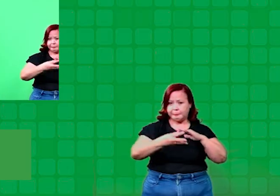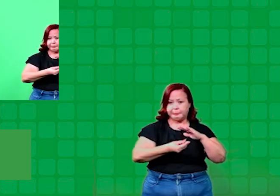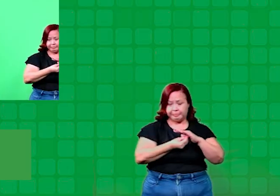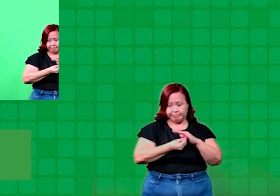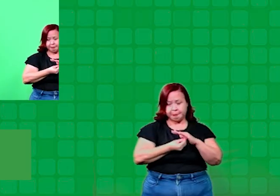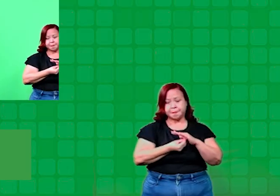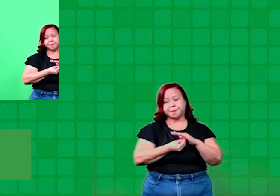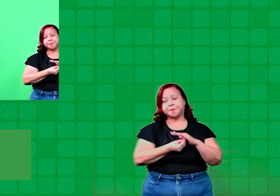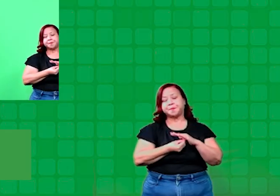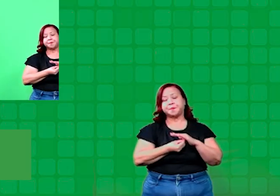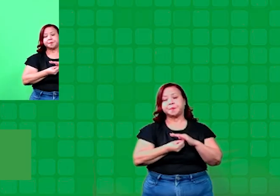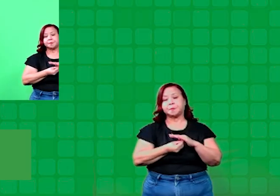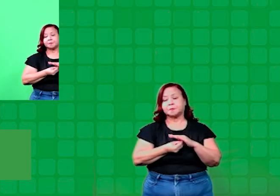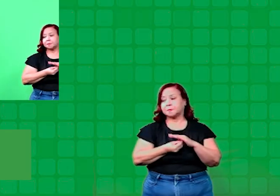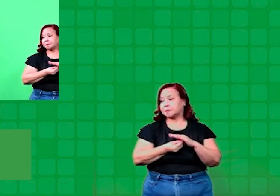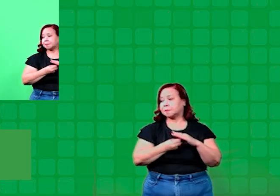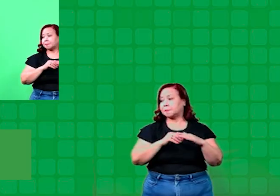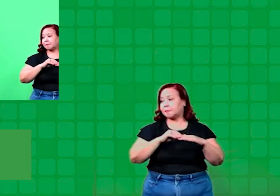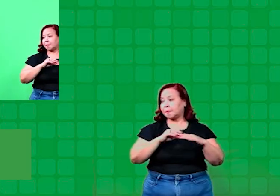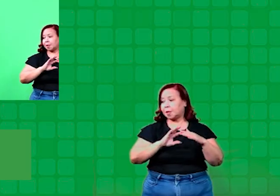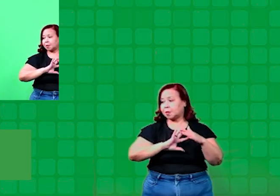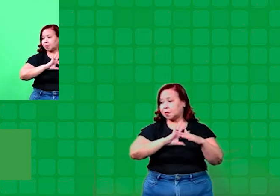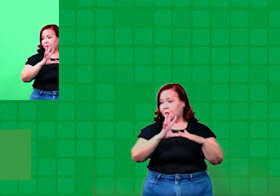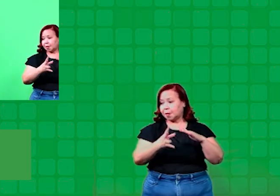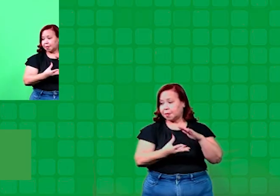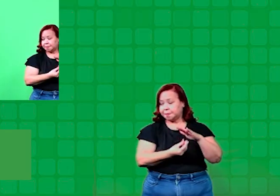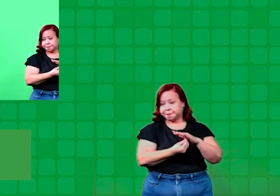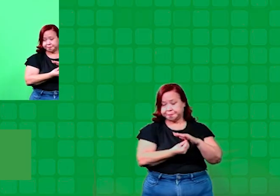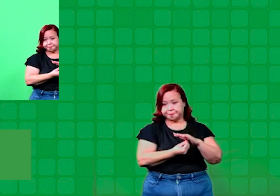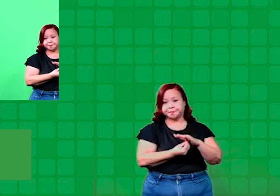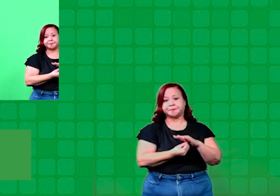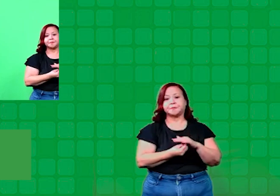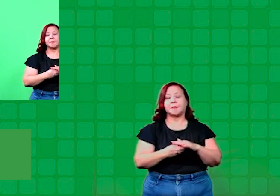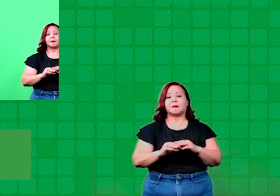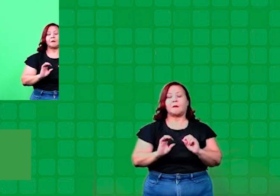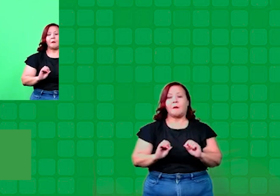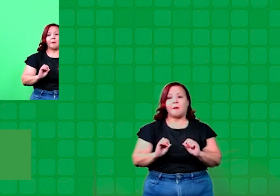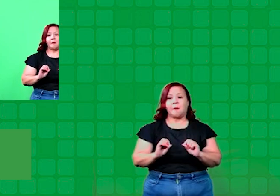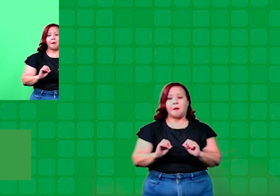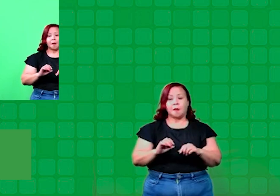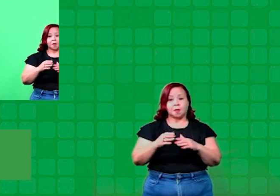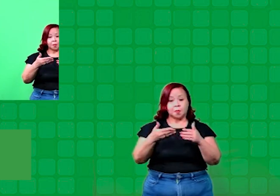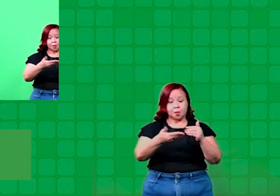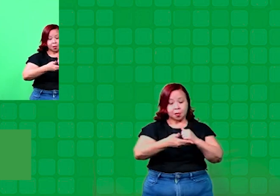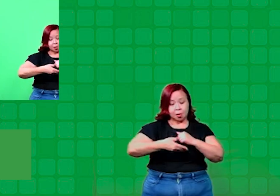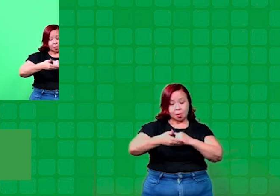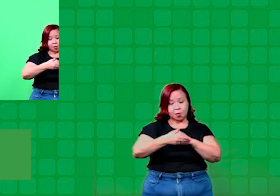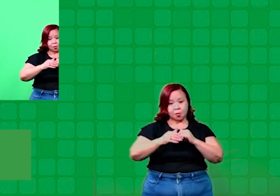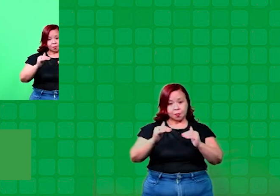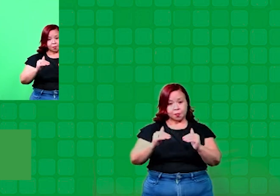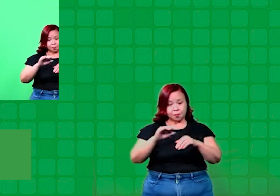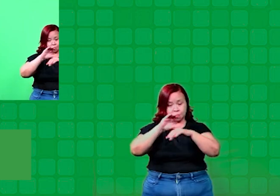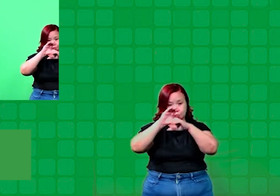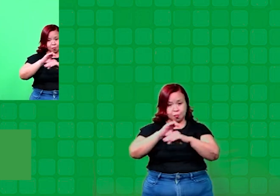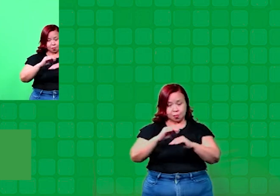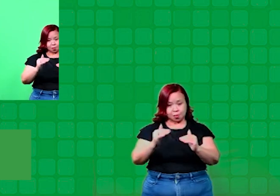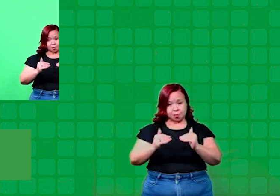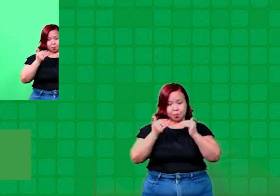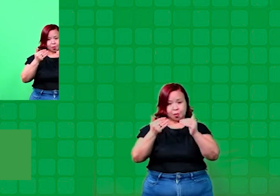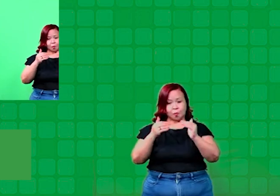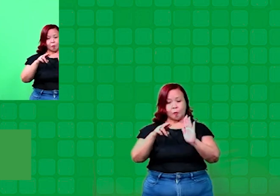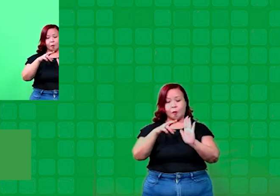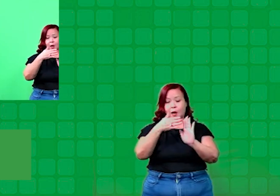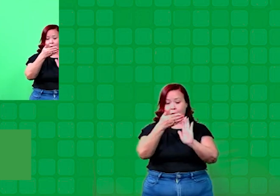IFB. O que nós precisamos estar aprovando aqui, a nível de Conselho Superior, é uma norma, ou